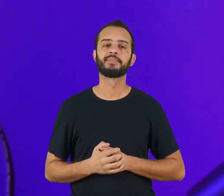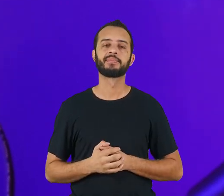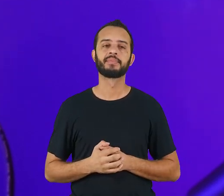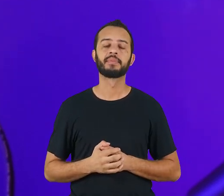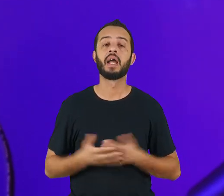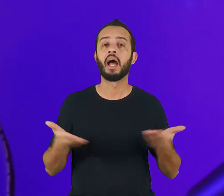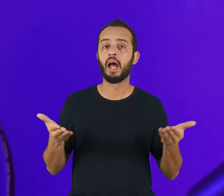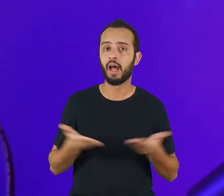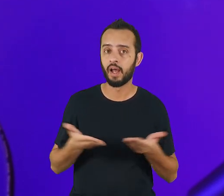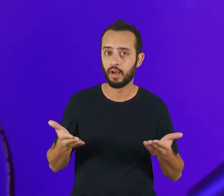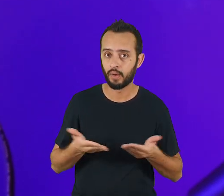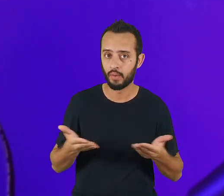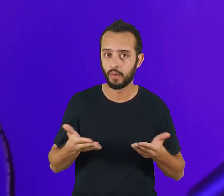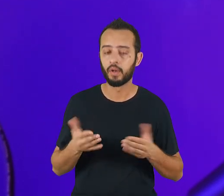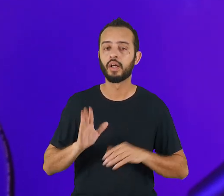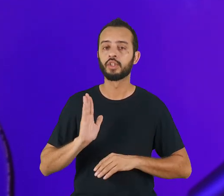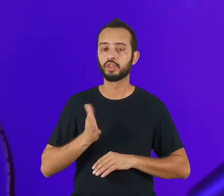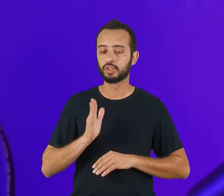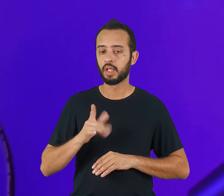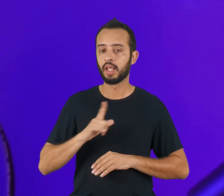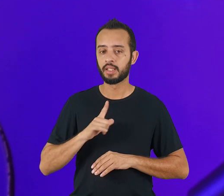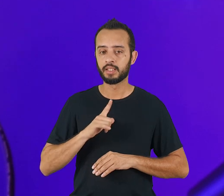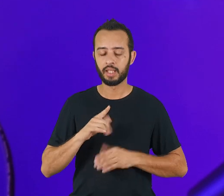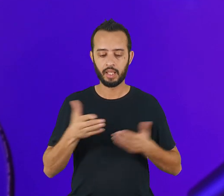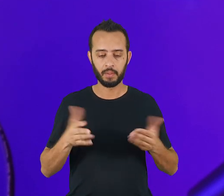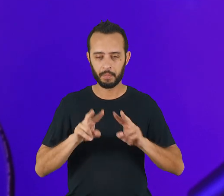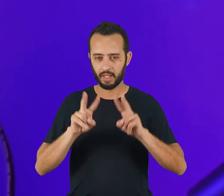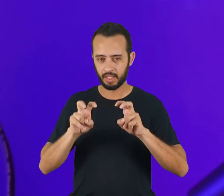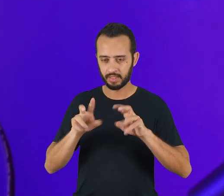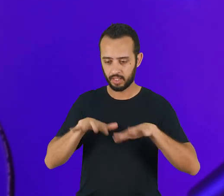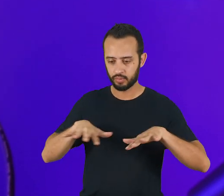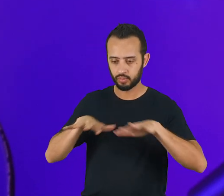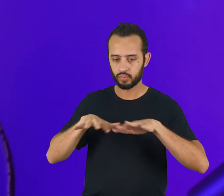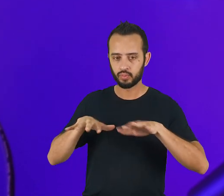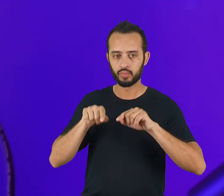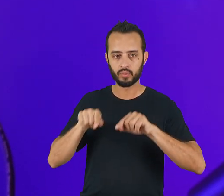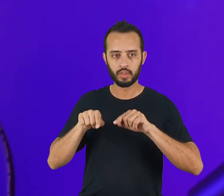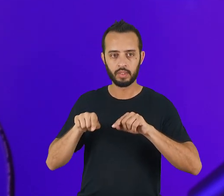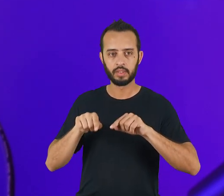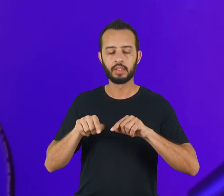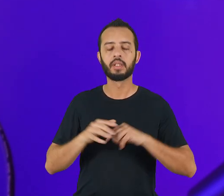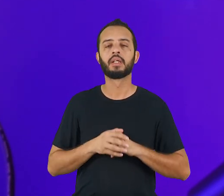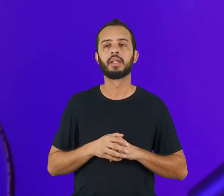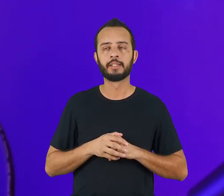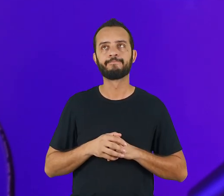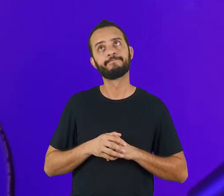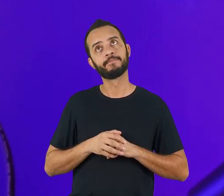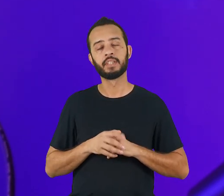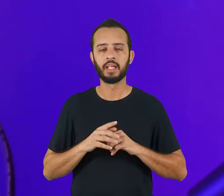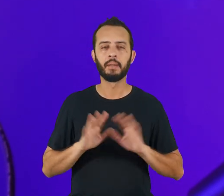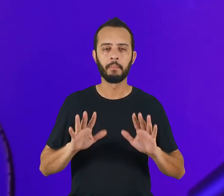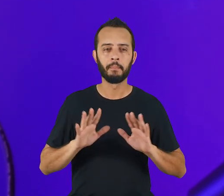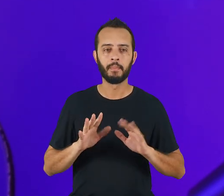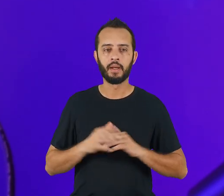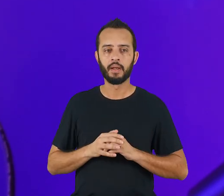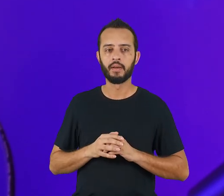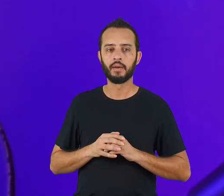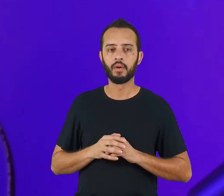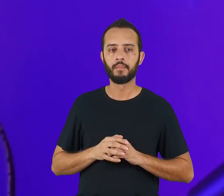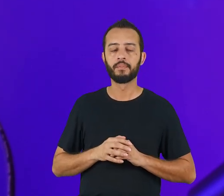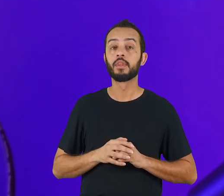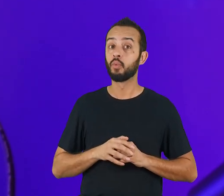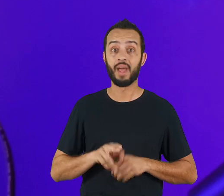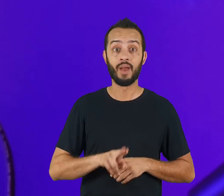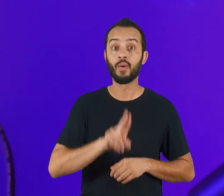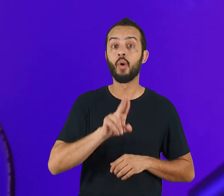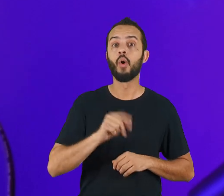agora eh trazendo Endo mais para esse lado né até o o tópico aqui né o tópico